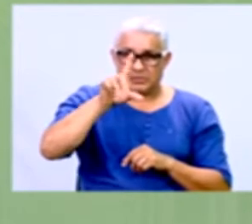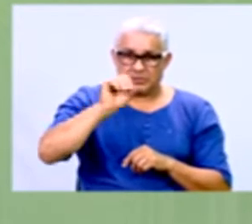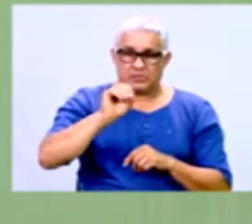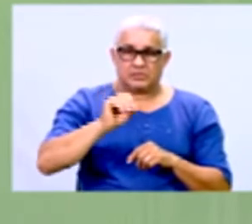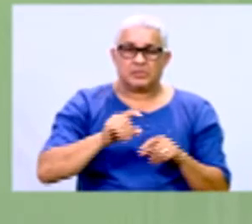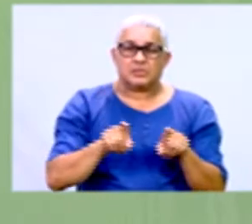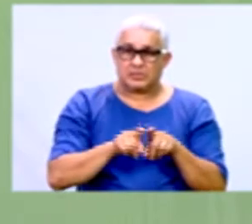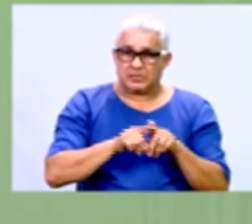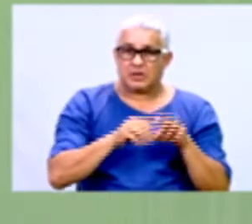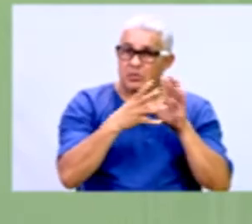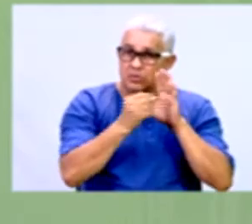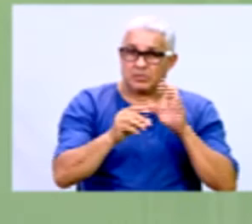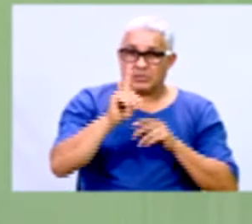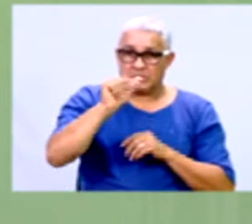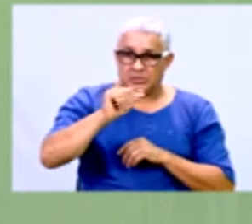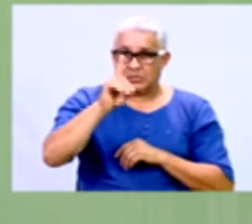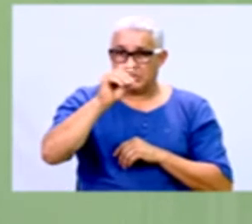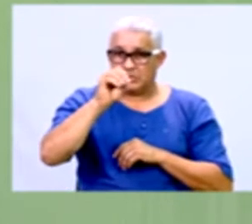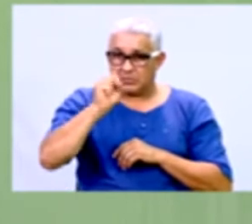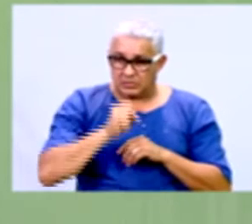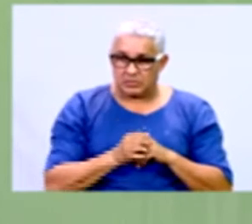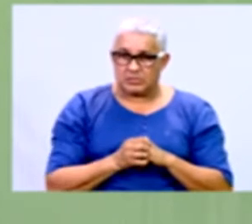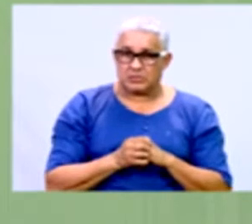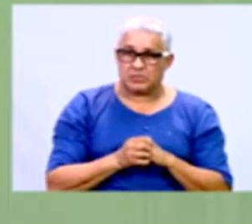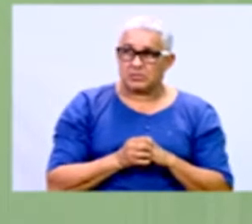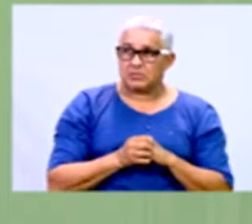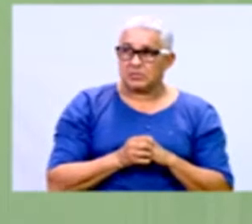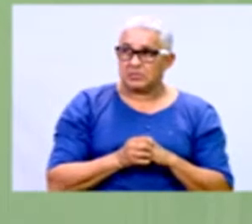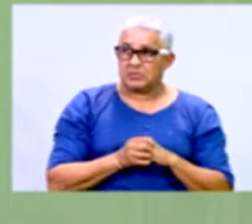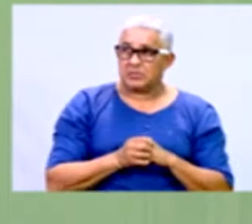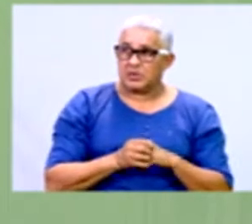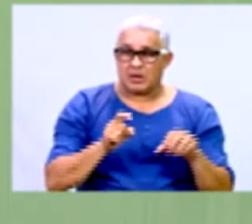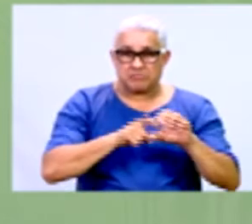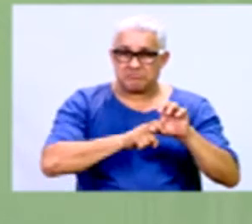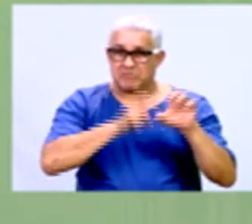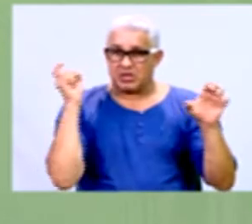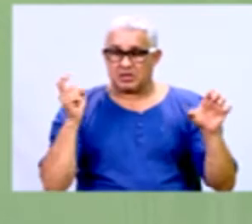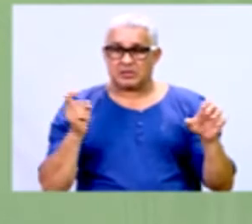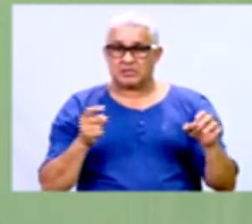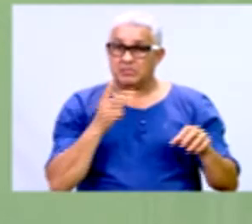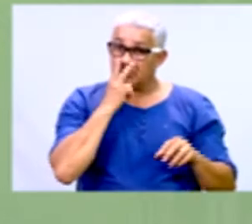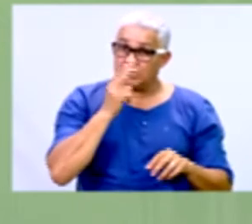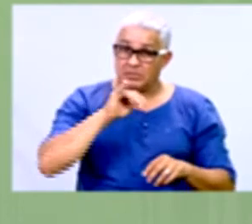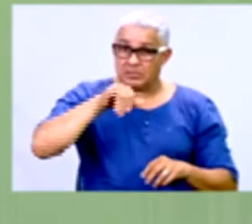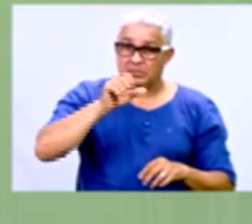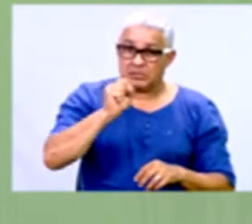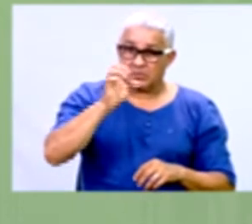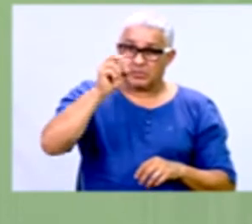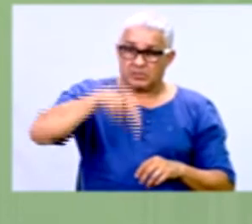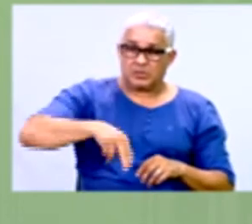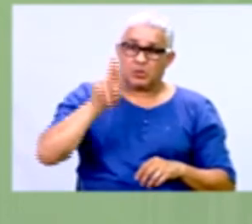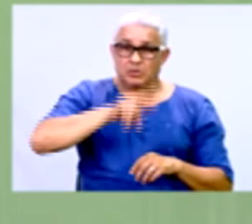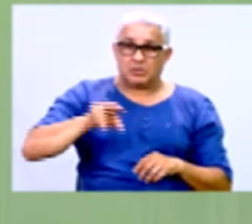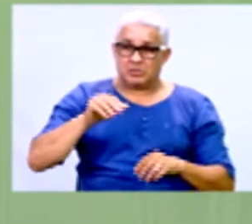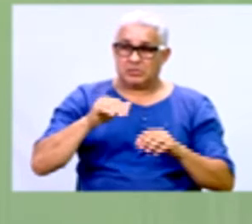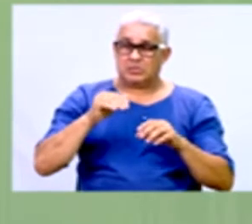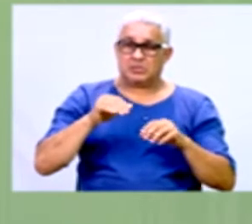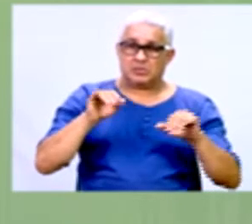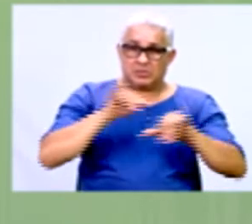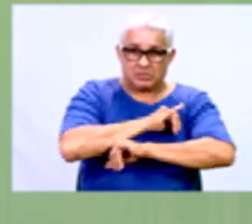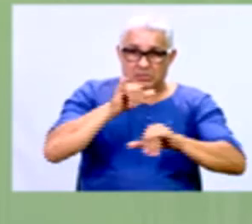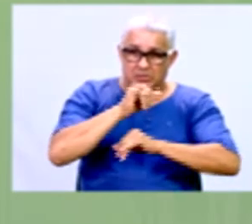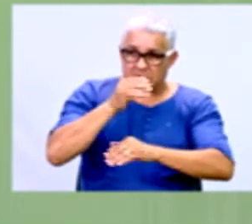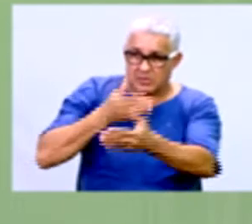dados independente, então se parece muito com o JSON, né? Utilizado para transferência de informações de forma